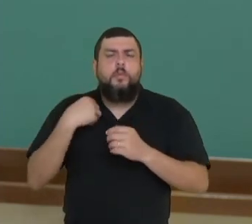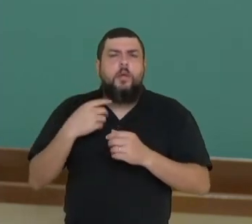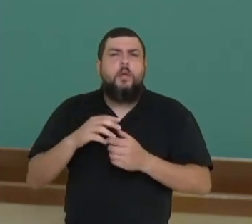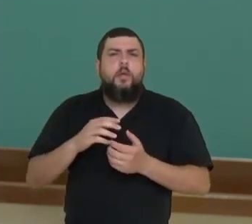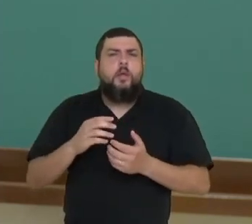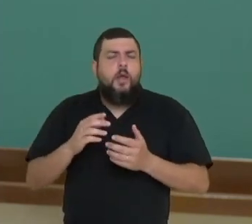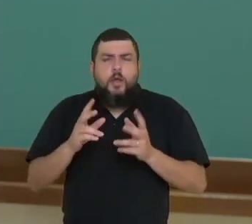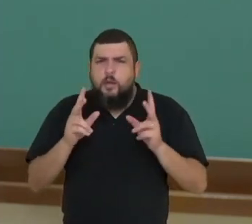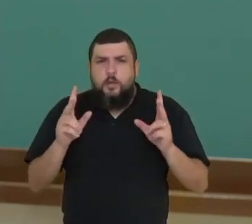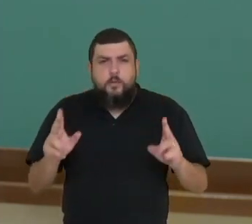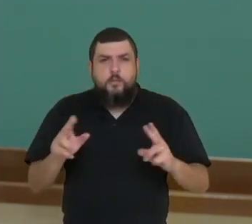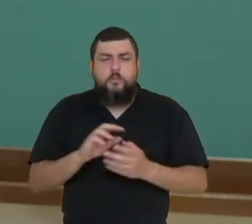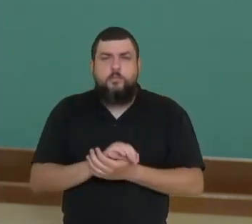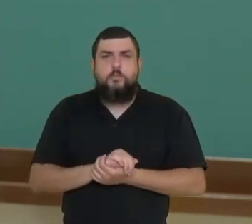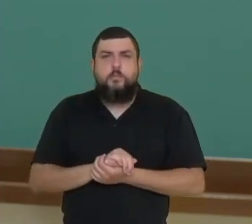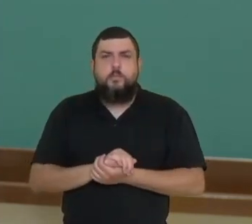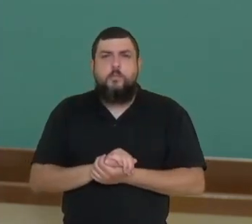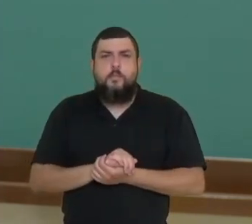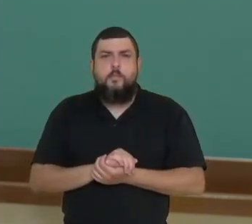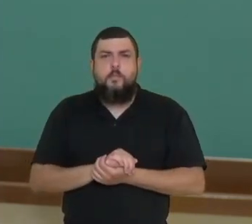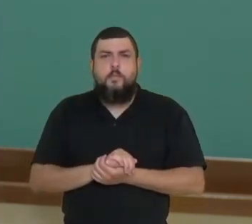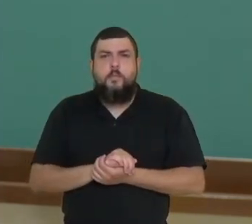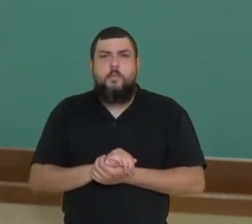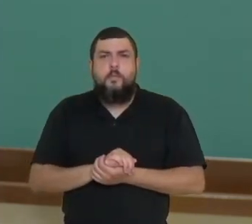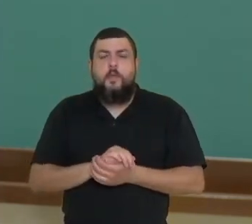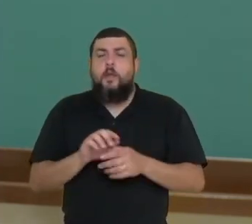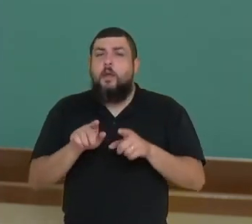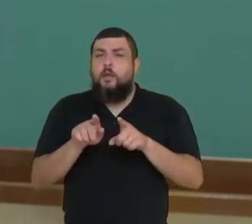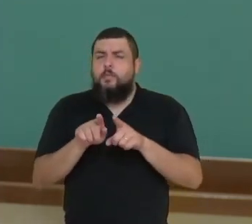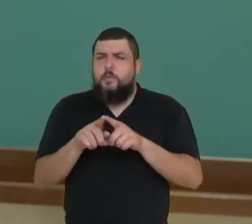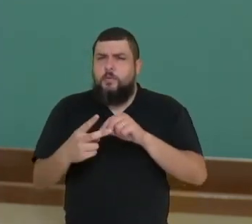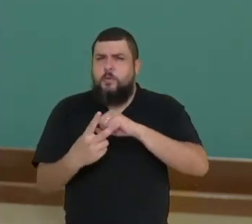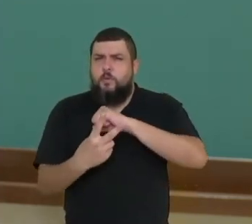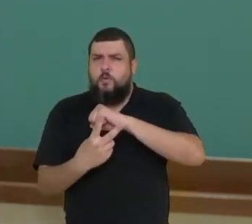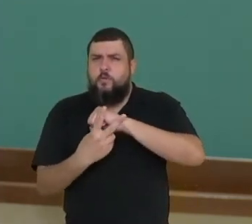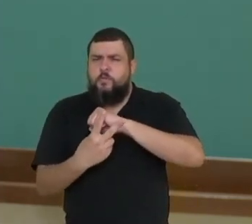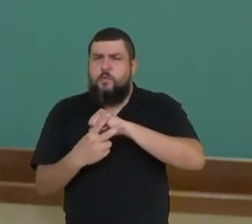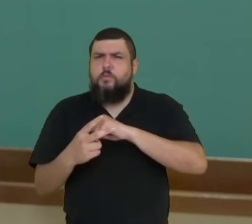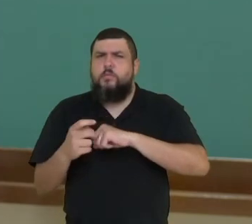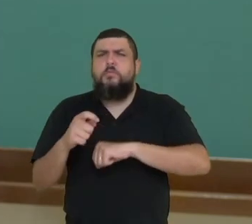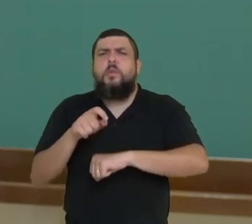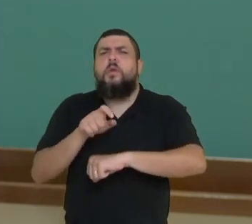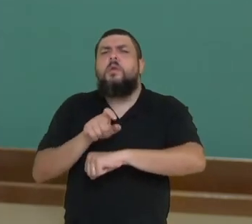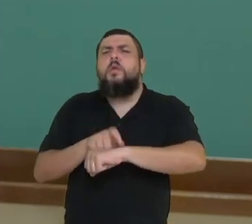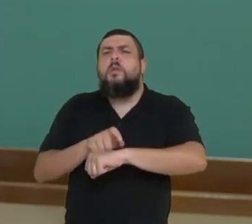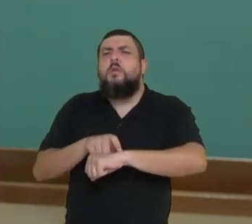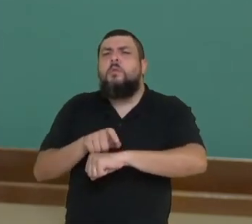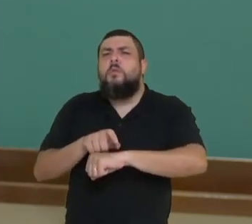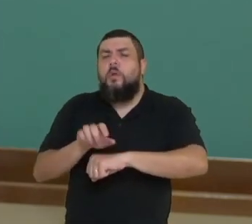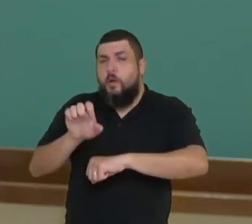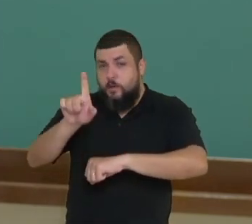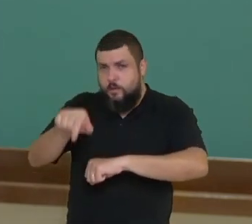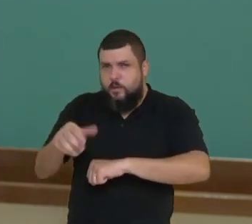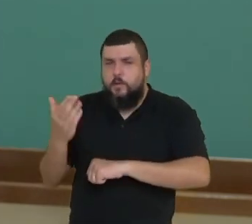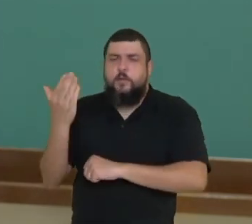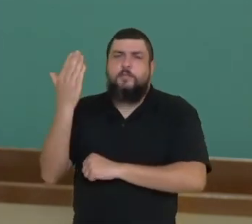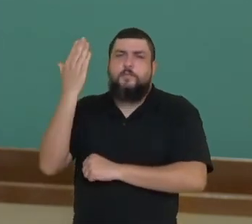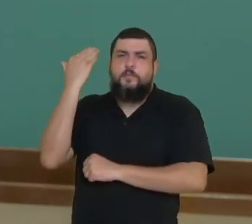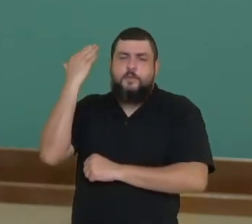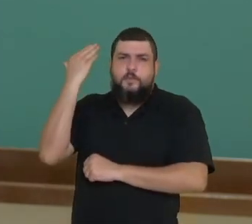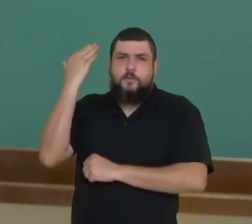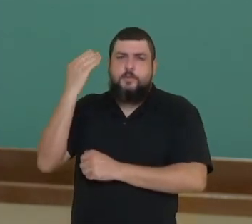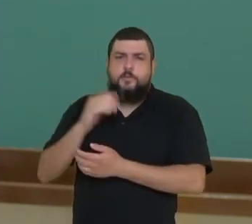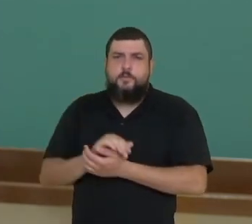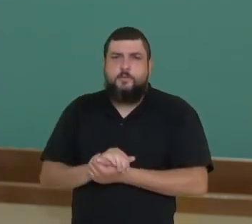maneira, bem como os verbos flexionados em que tempo? No pretérito perfeito e no